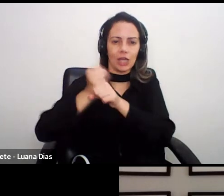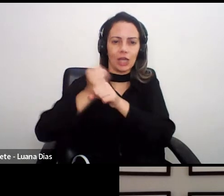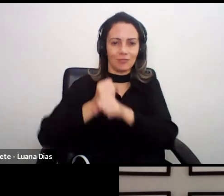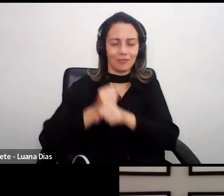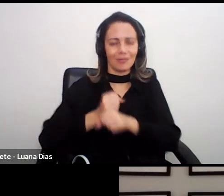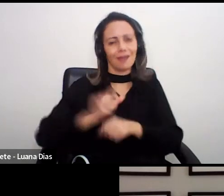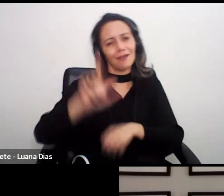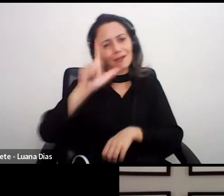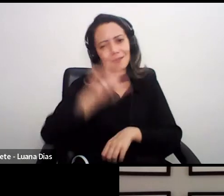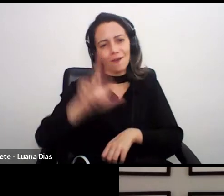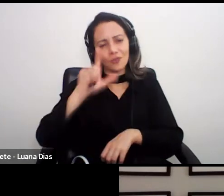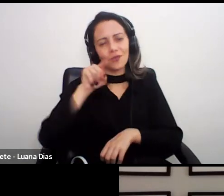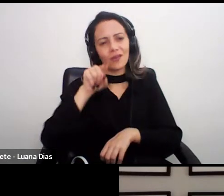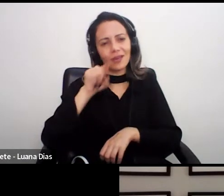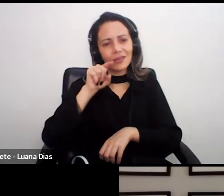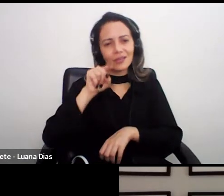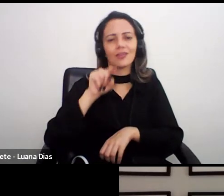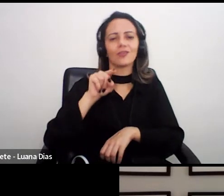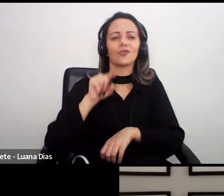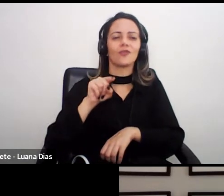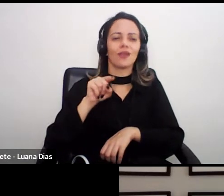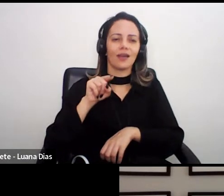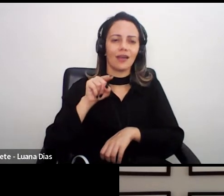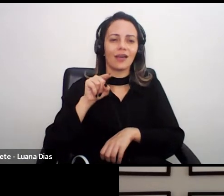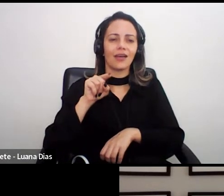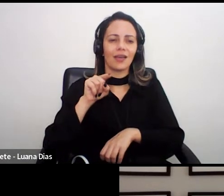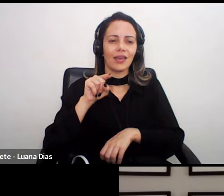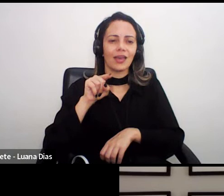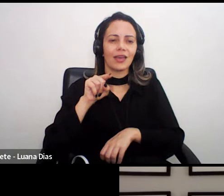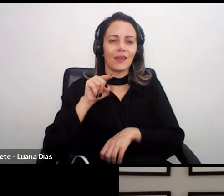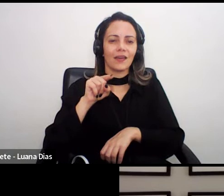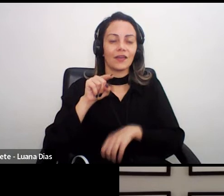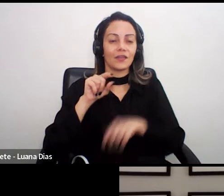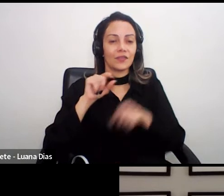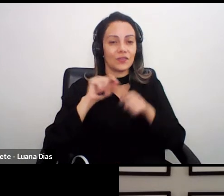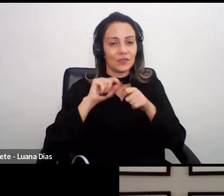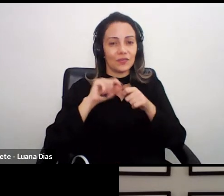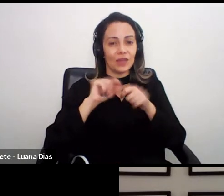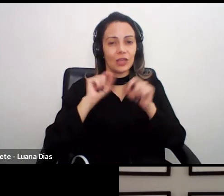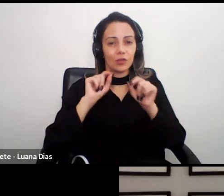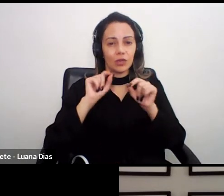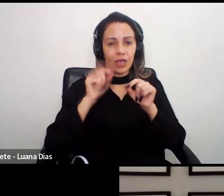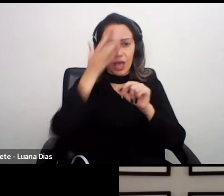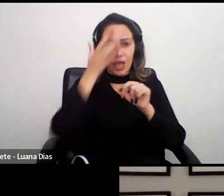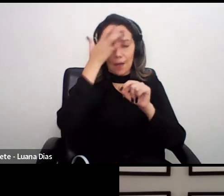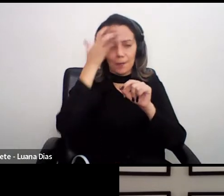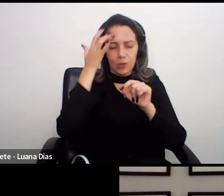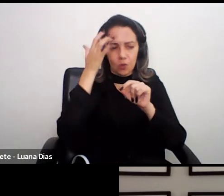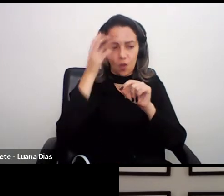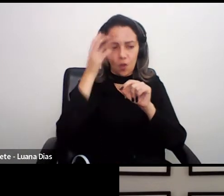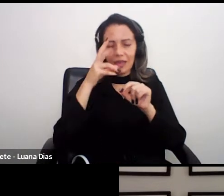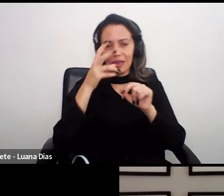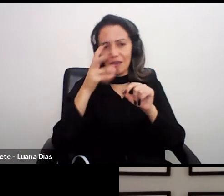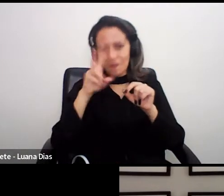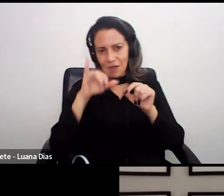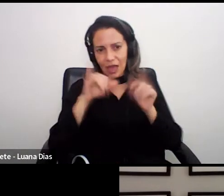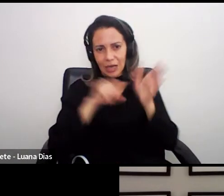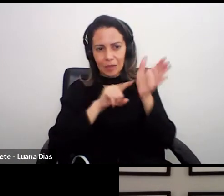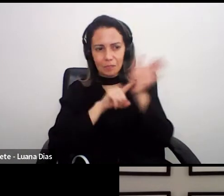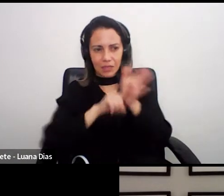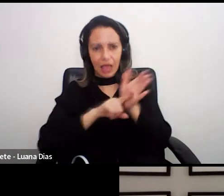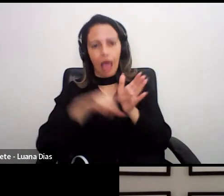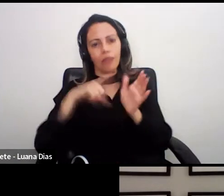sempre conspurca um pouco, não é, professora Rafaela, o olhar daquele que quer pesquisar, né? E com isso, com